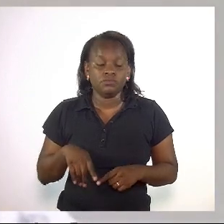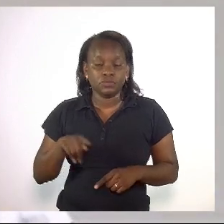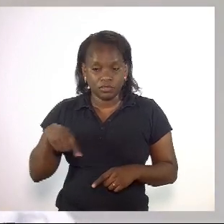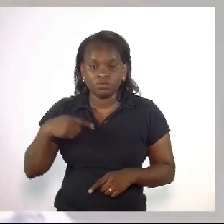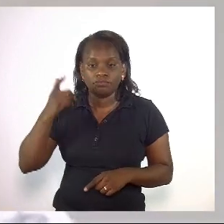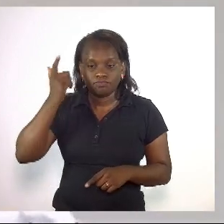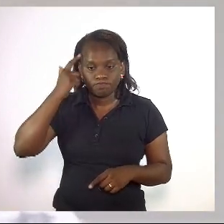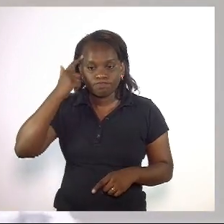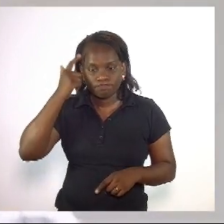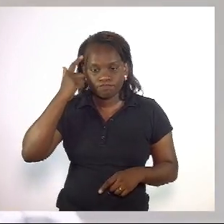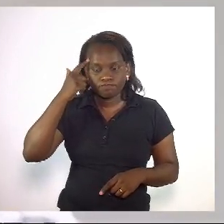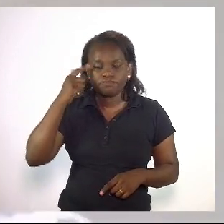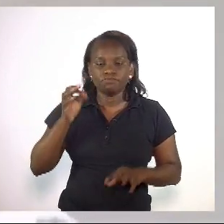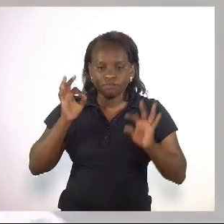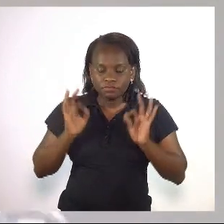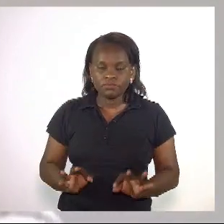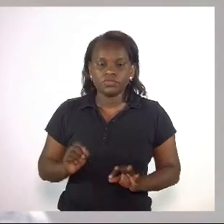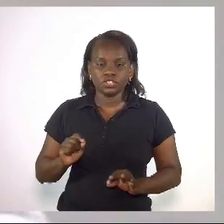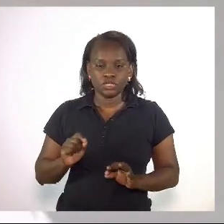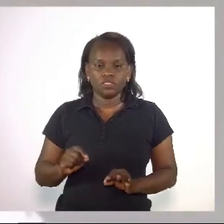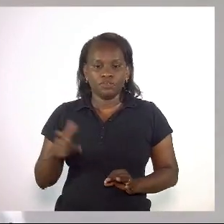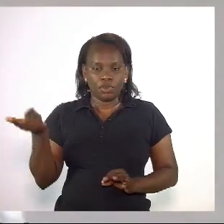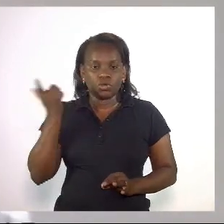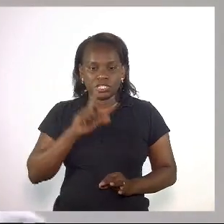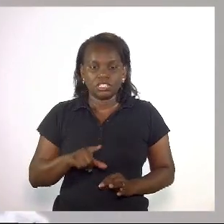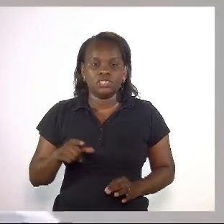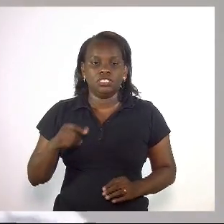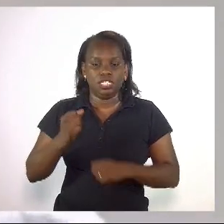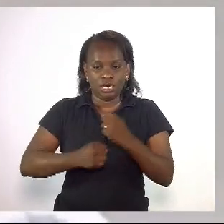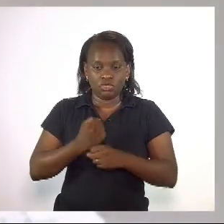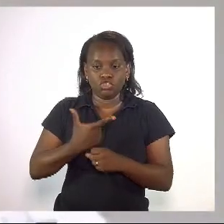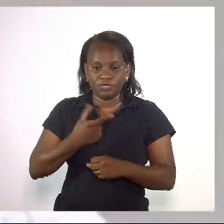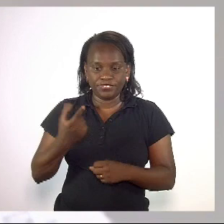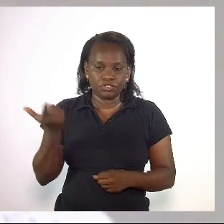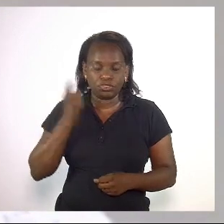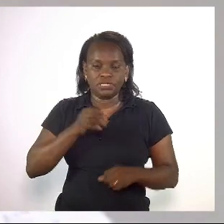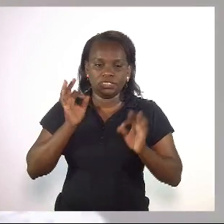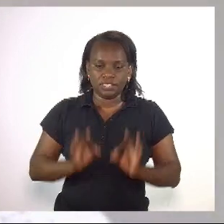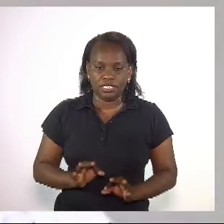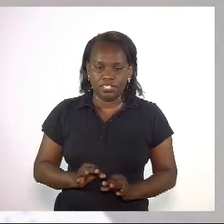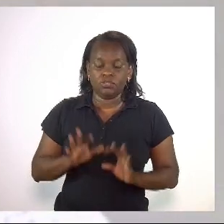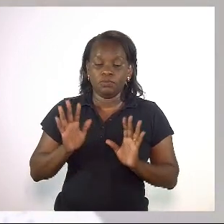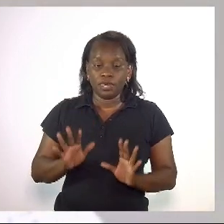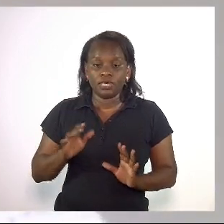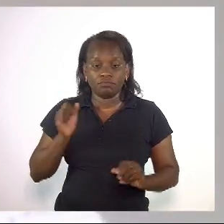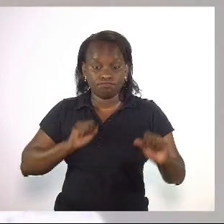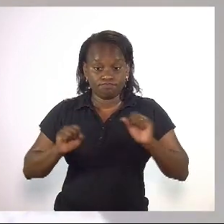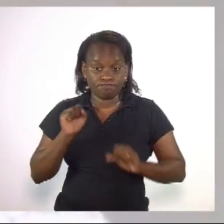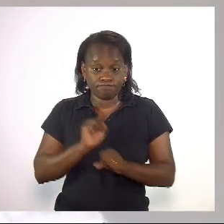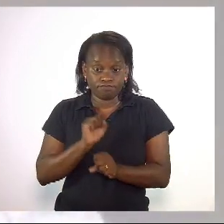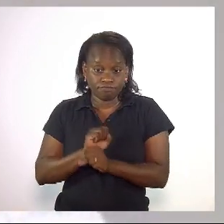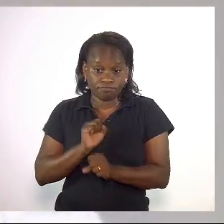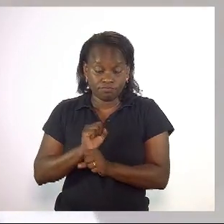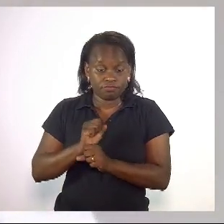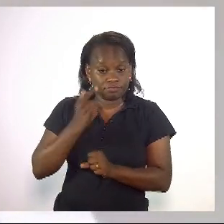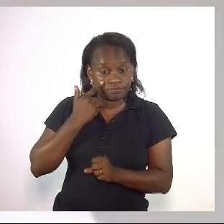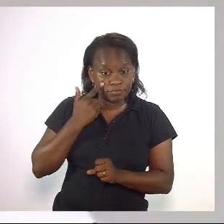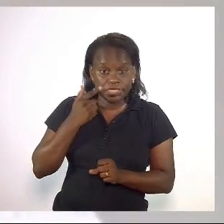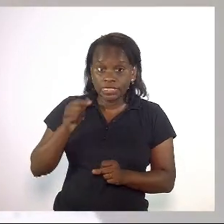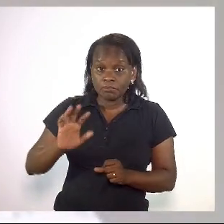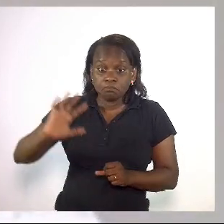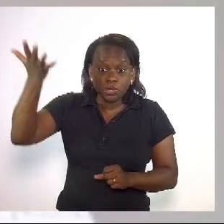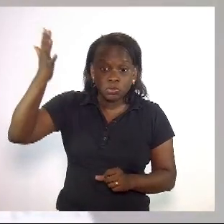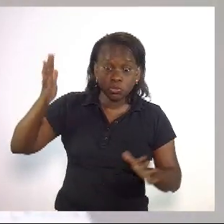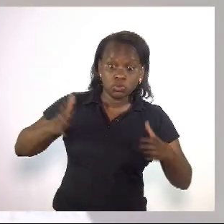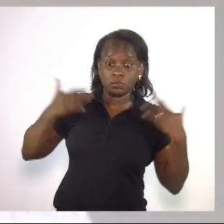plenos, temos plena convicção de que nós atingiremos o índice em 2020. Mas esperamos, se nada acontecer, não aparecer nenhuma surpresa